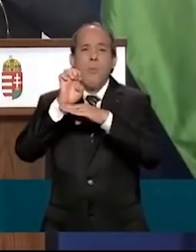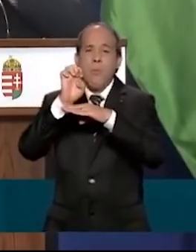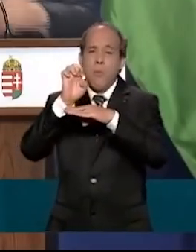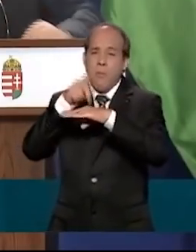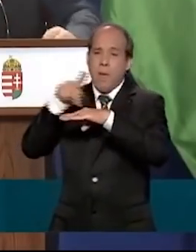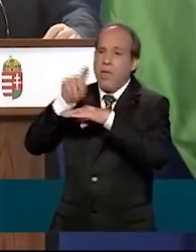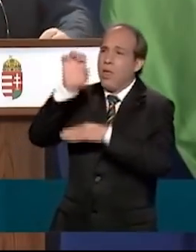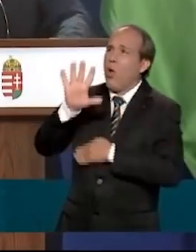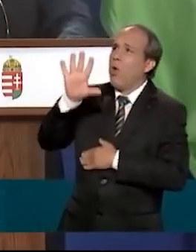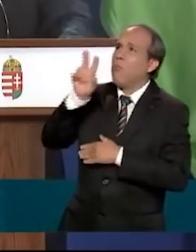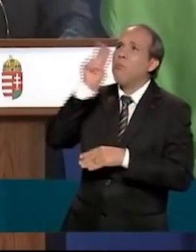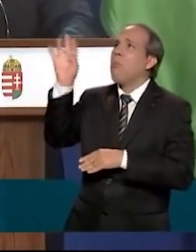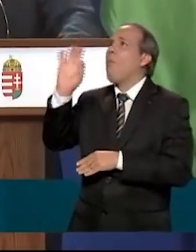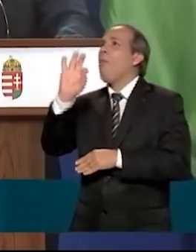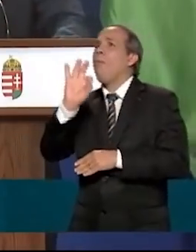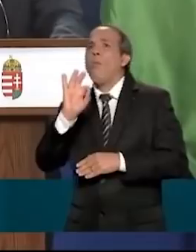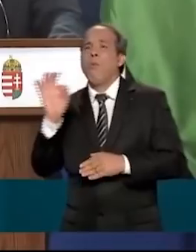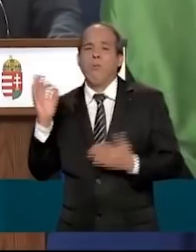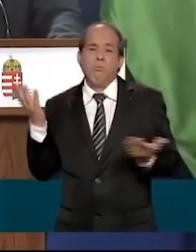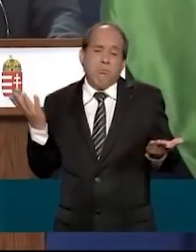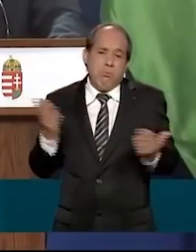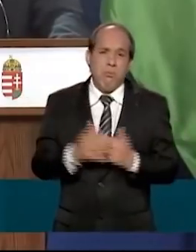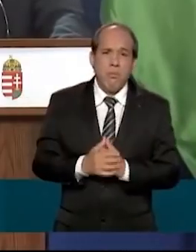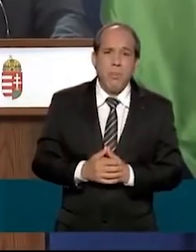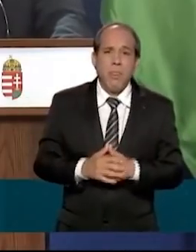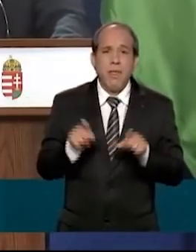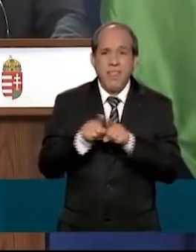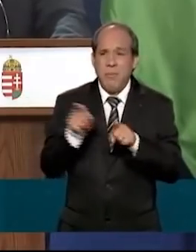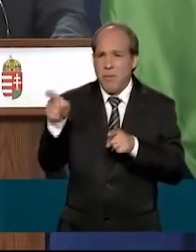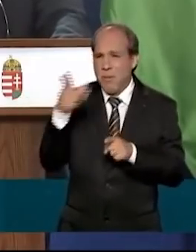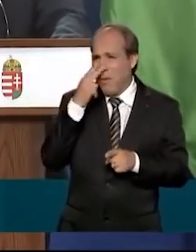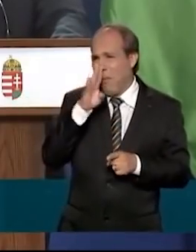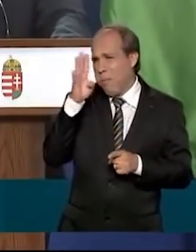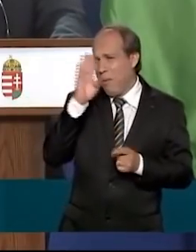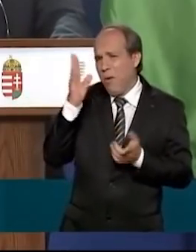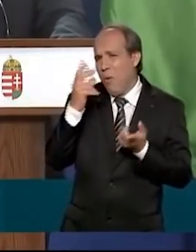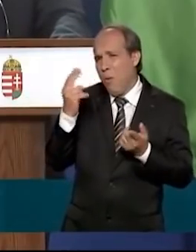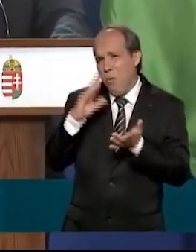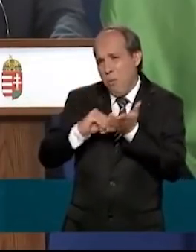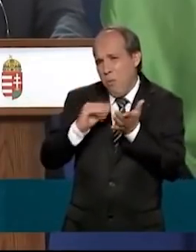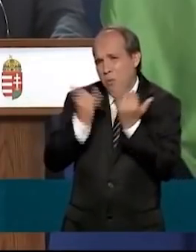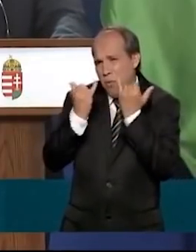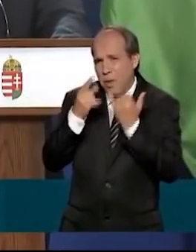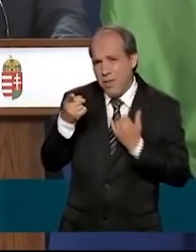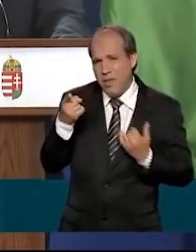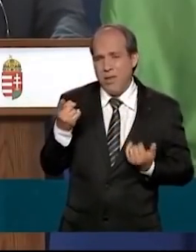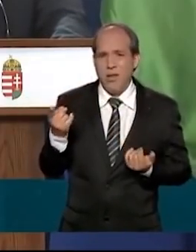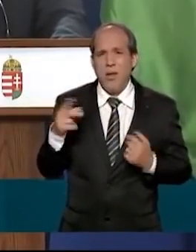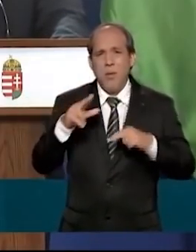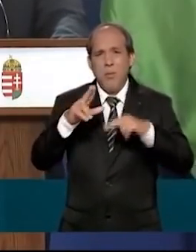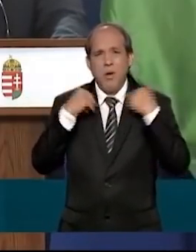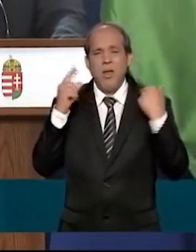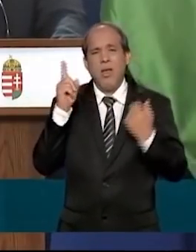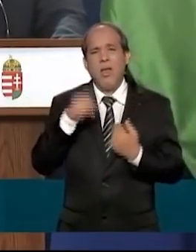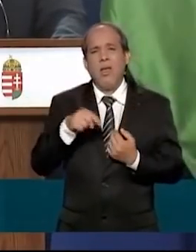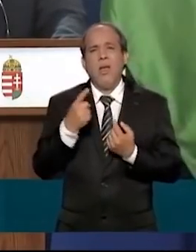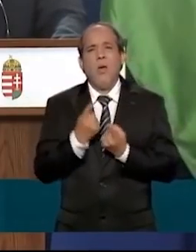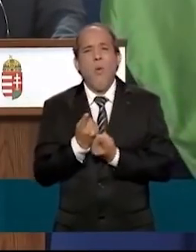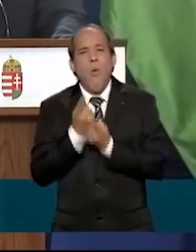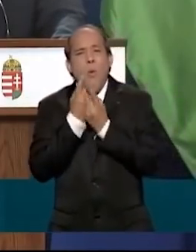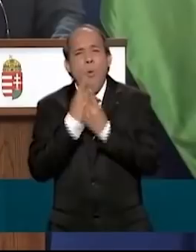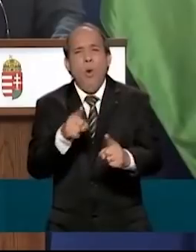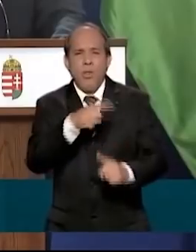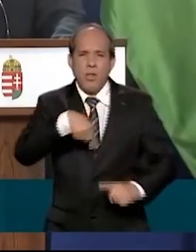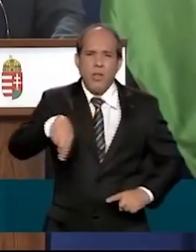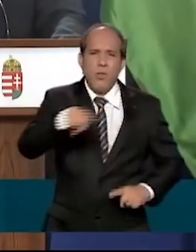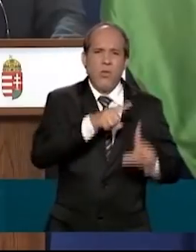como um todo então essa informação Essa desinformação passa para o lado de um ataque a